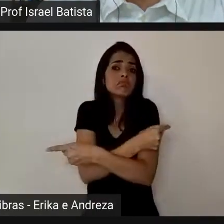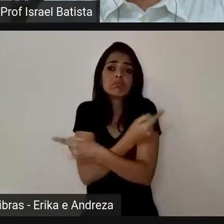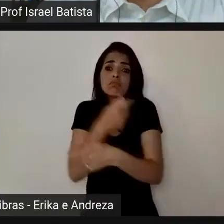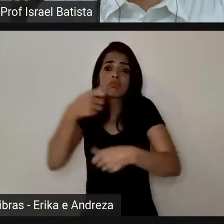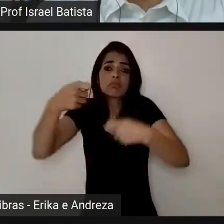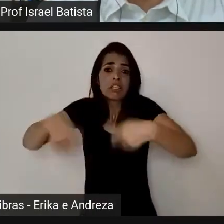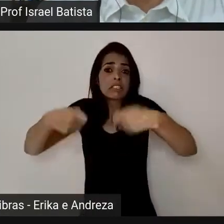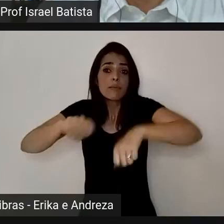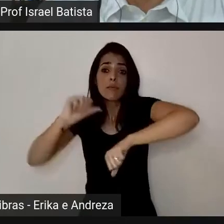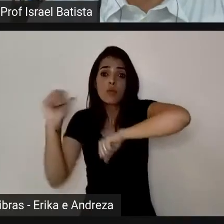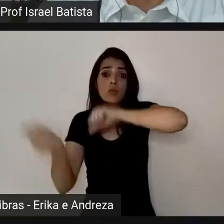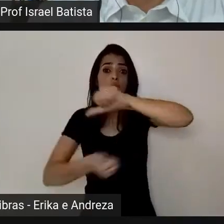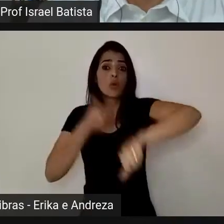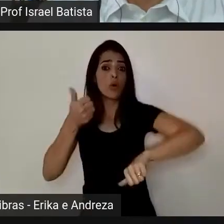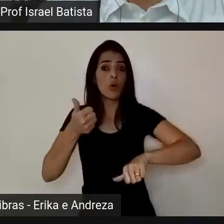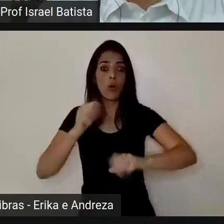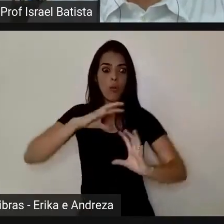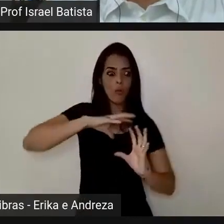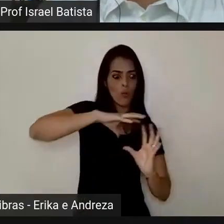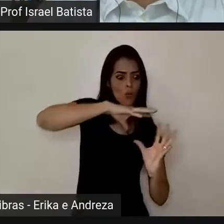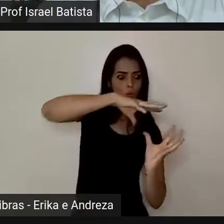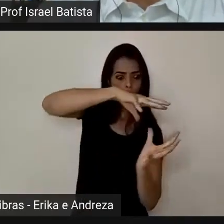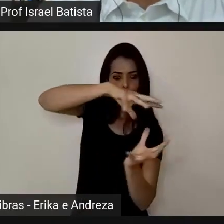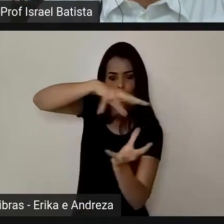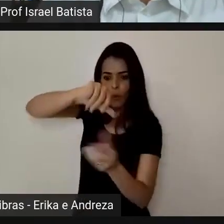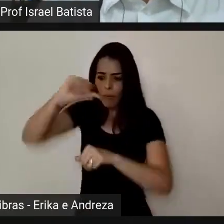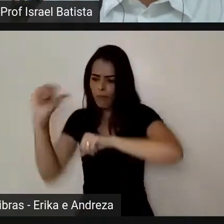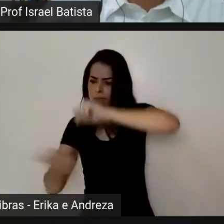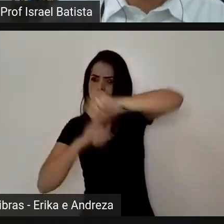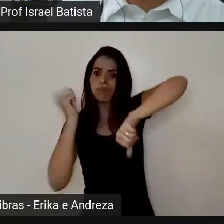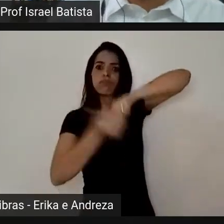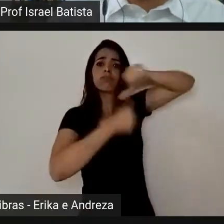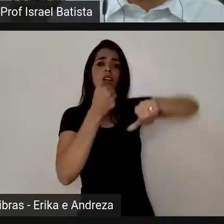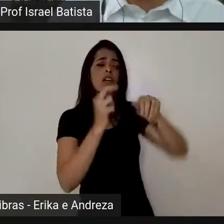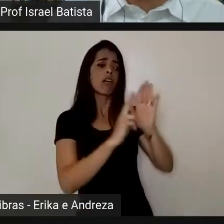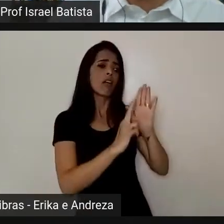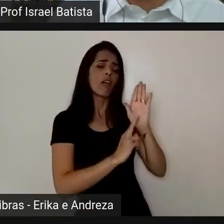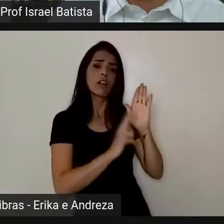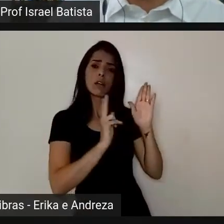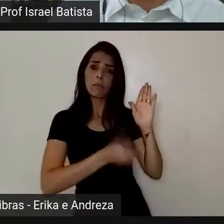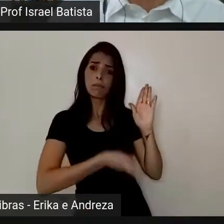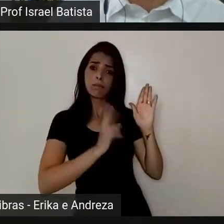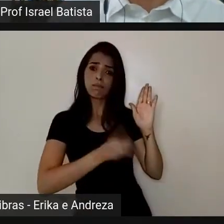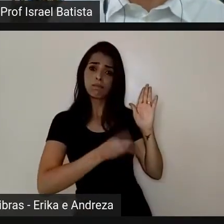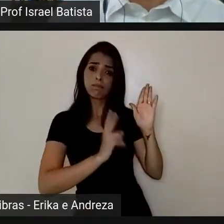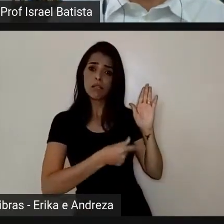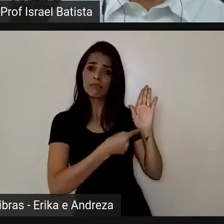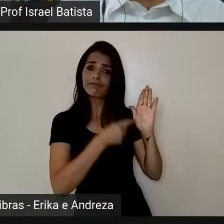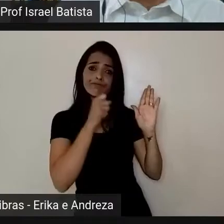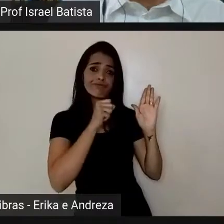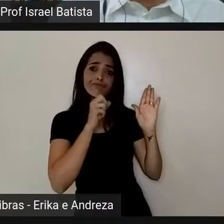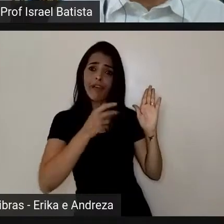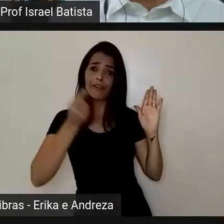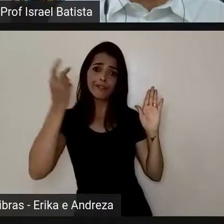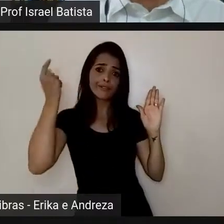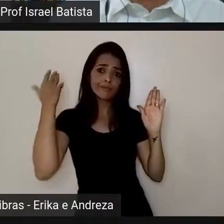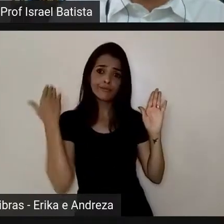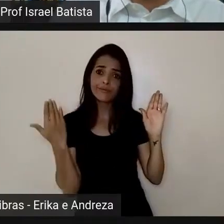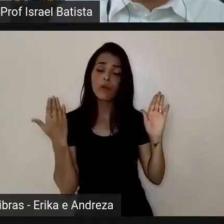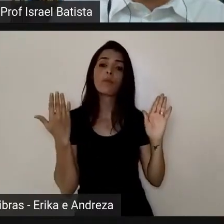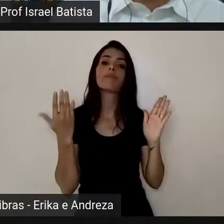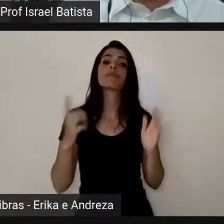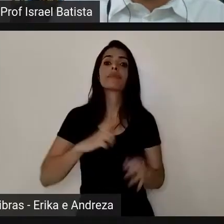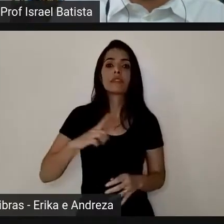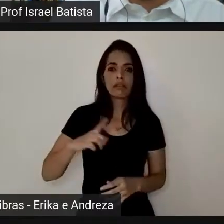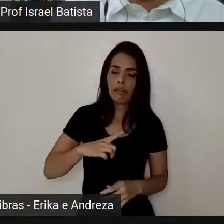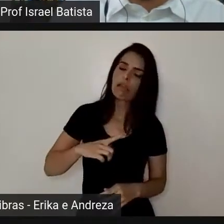as necessidades do país, que não condizem mais com a velocidade com que o mundo, a sociedade muda nesse século que nós